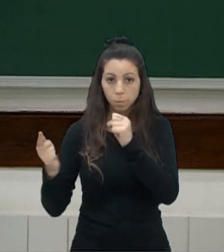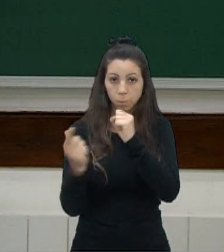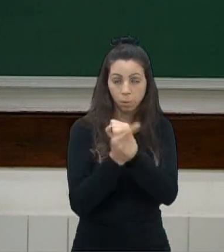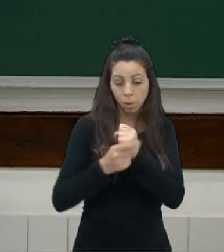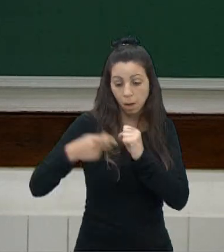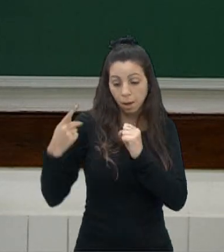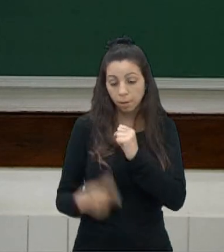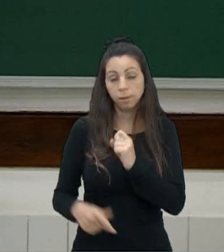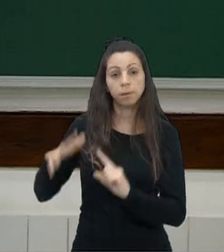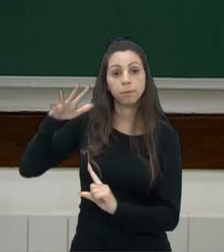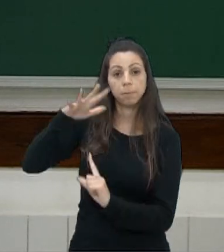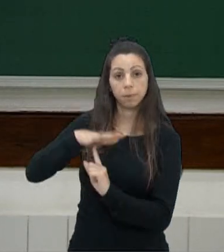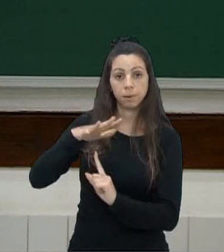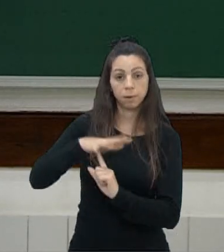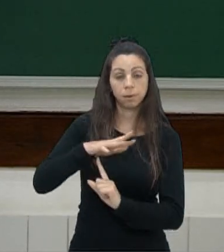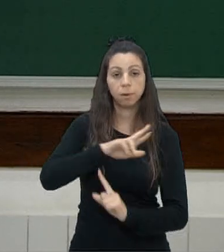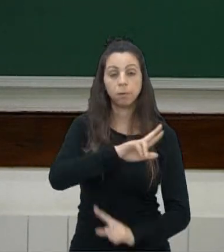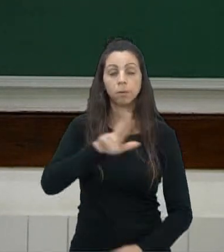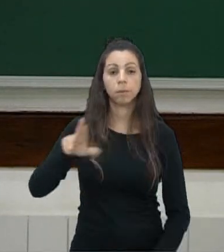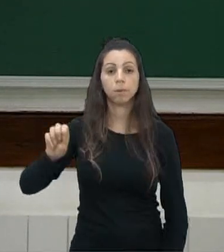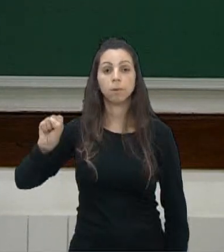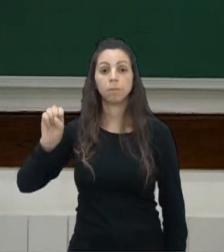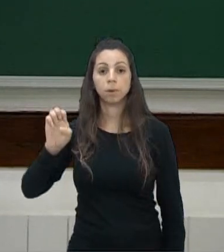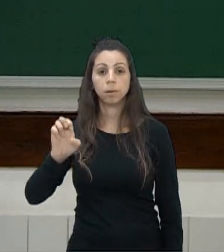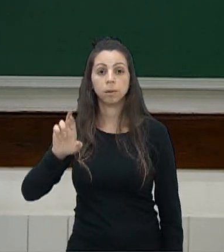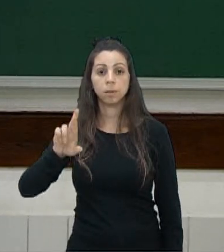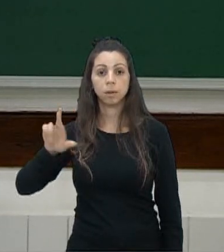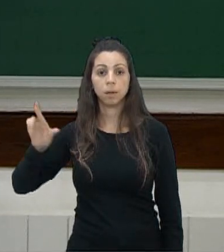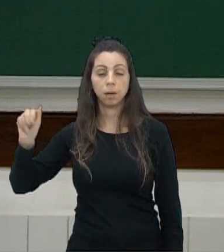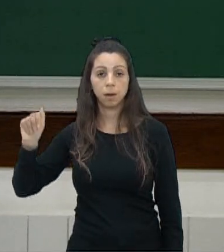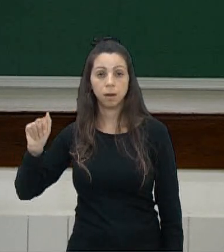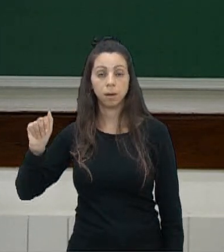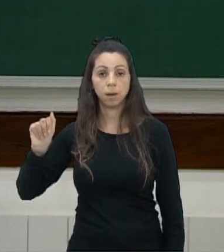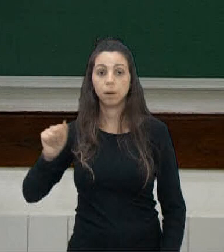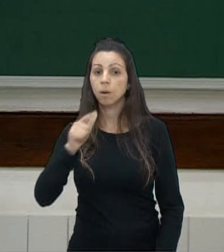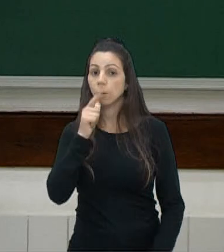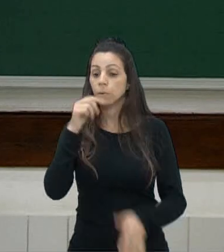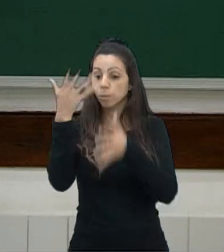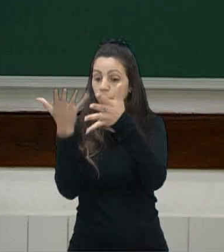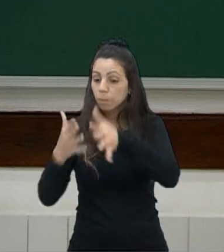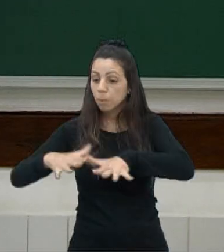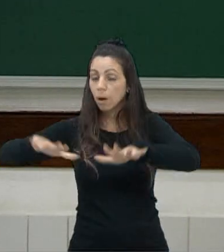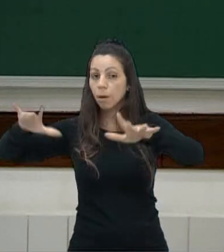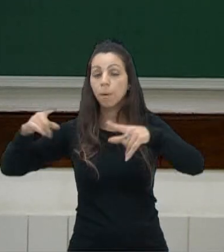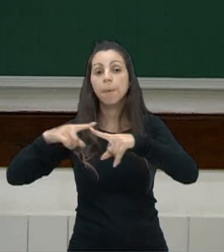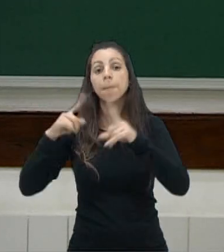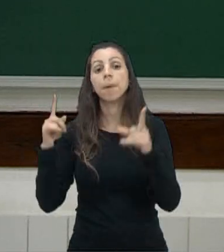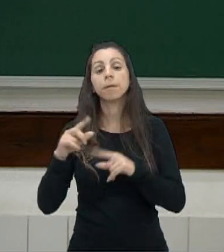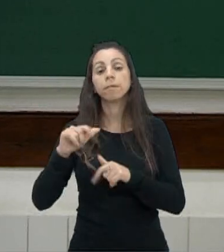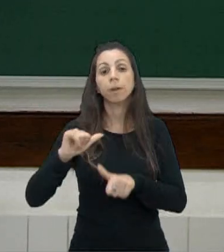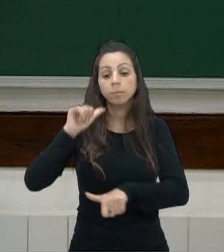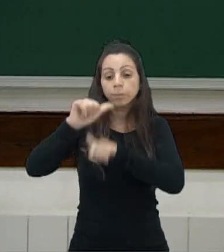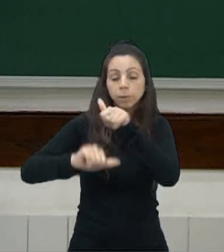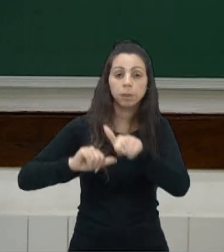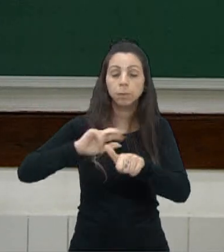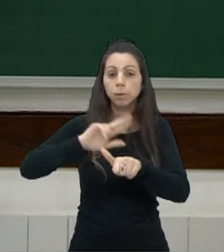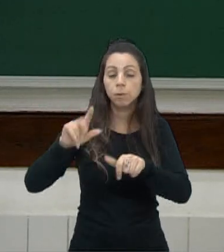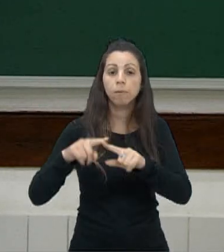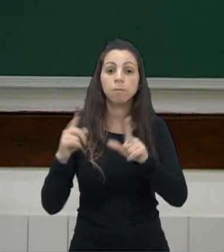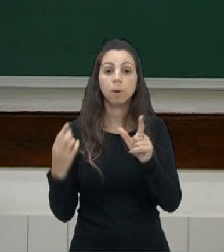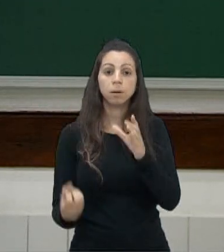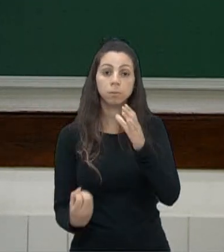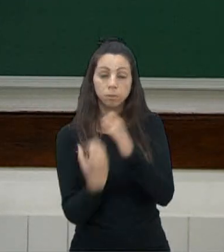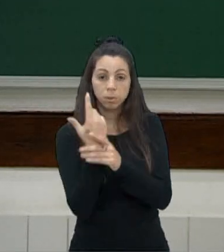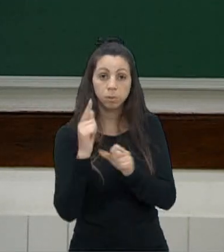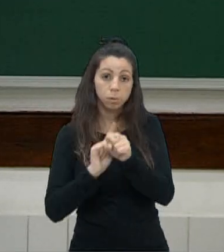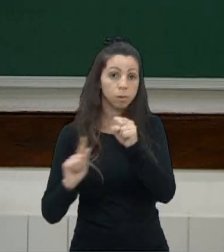Mar. Mas ao longo do território brasileiro ela vai mudando de nome, mas é a mesma formação geológica. E a imagem que eu